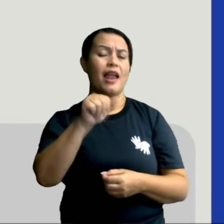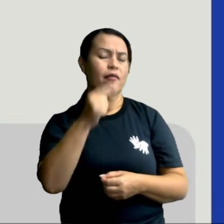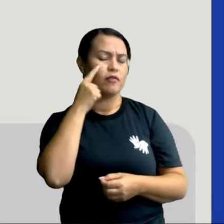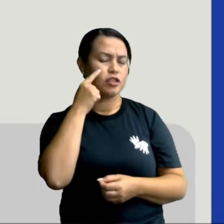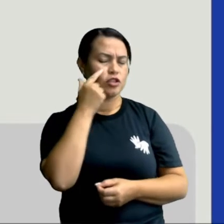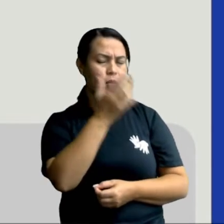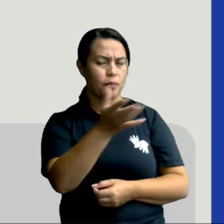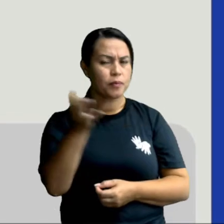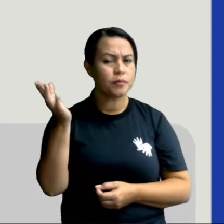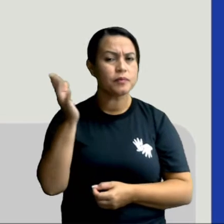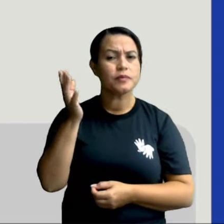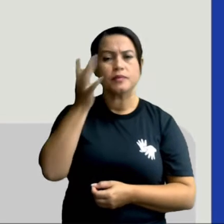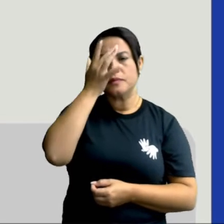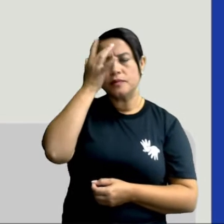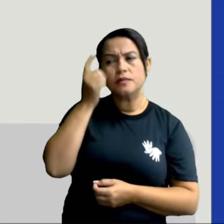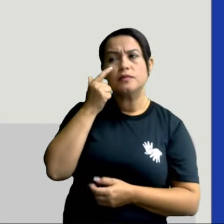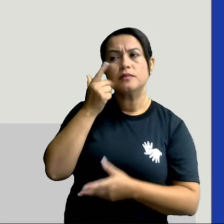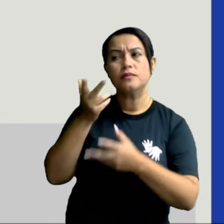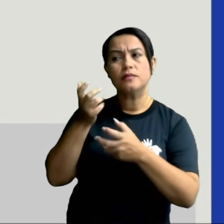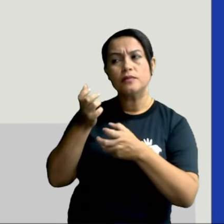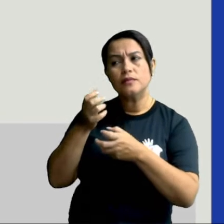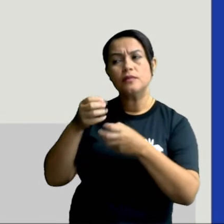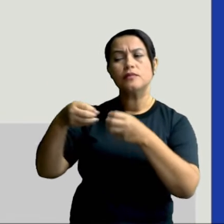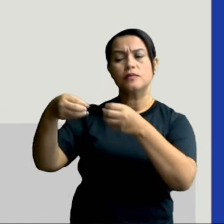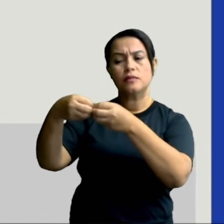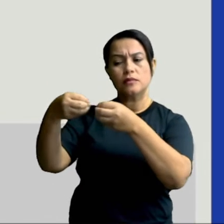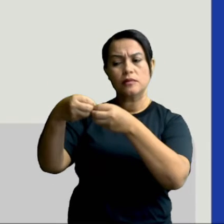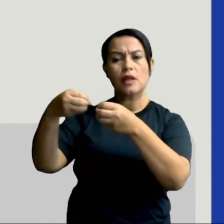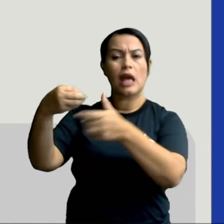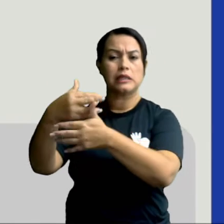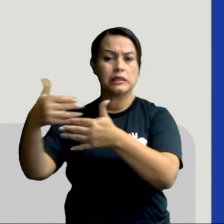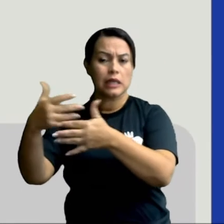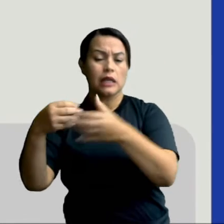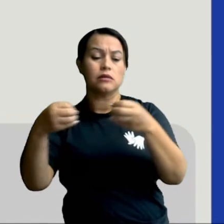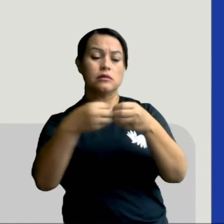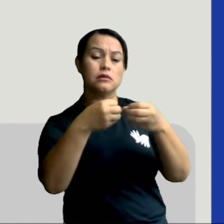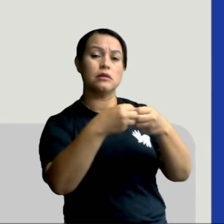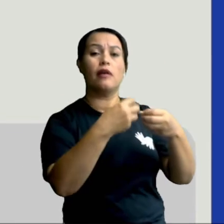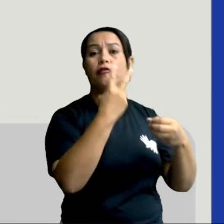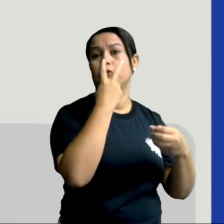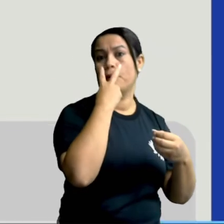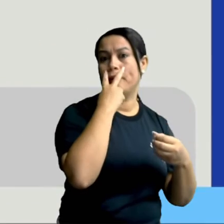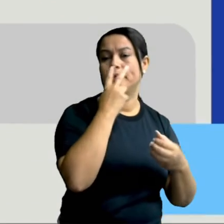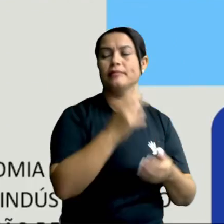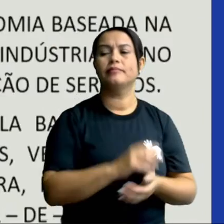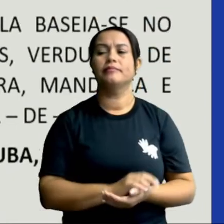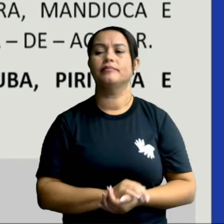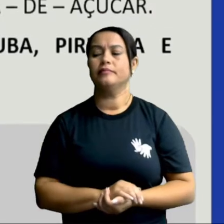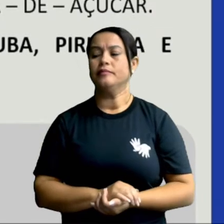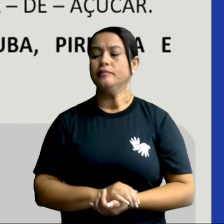gente vê o limite da cidade de Primavera com a cidade de Vitória.